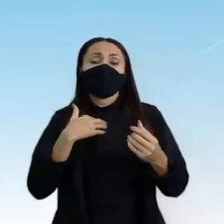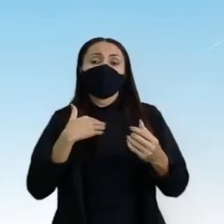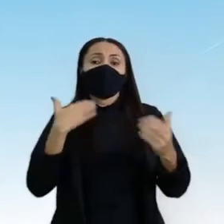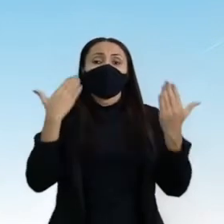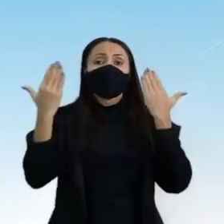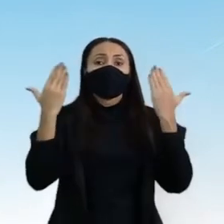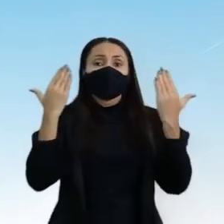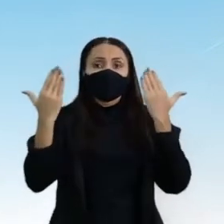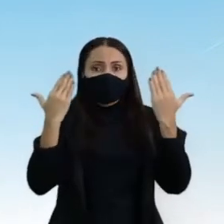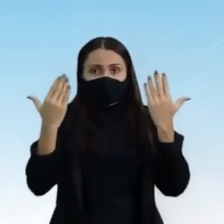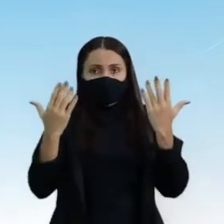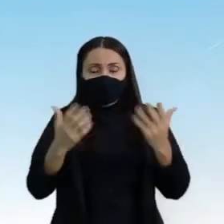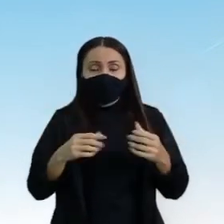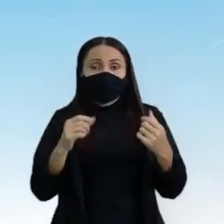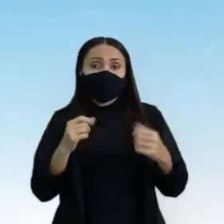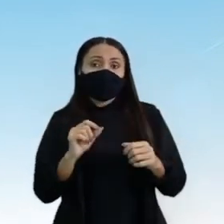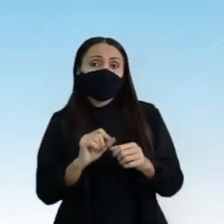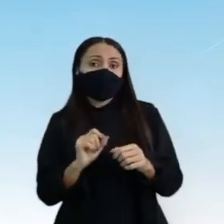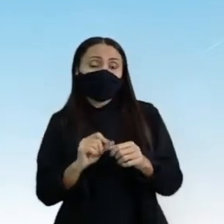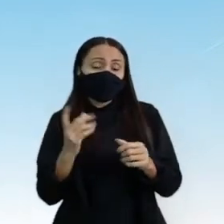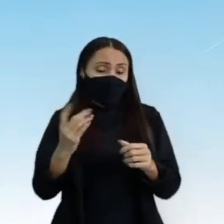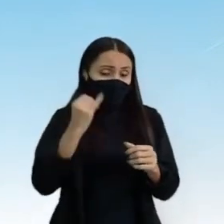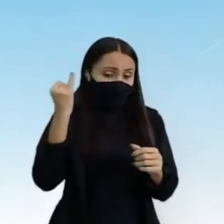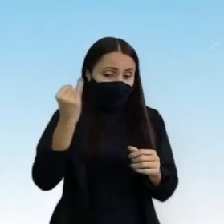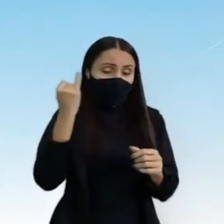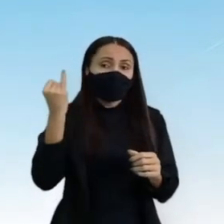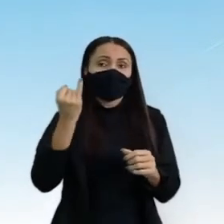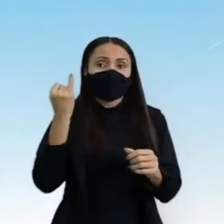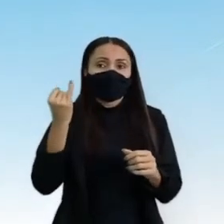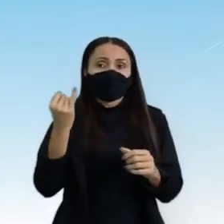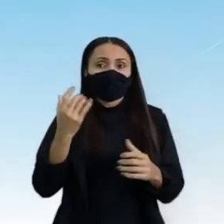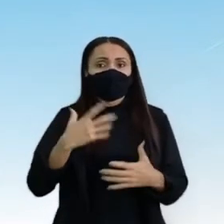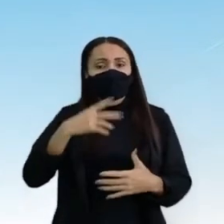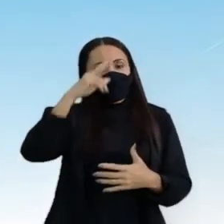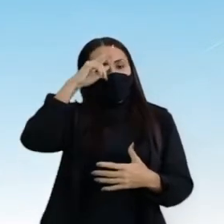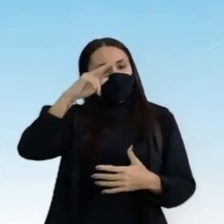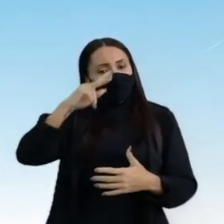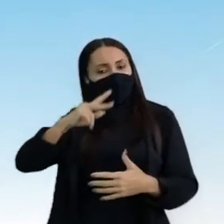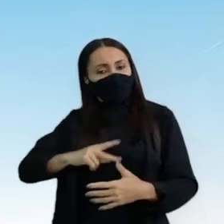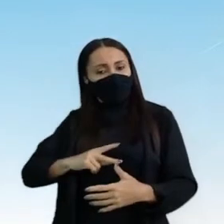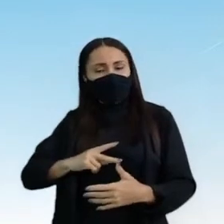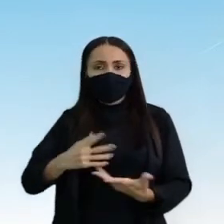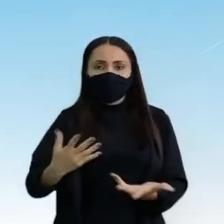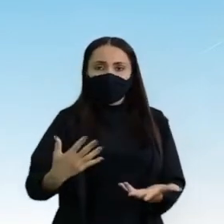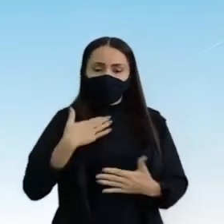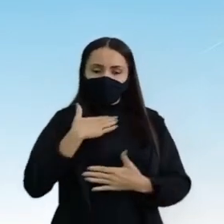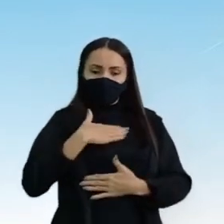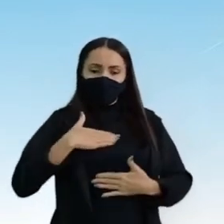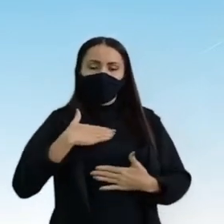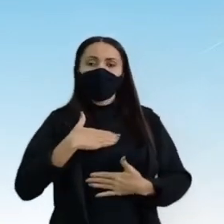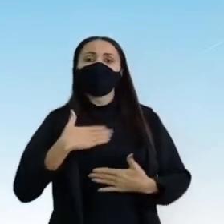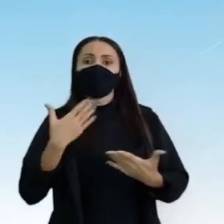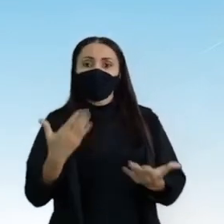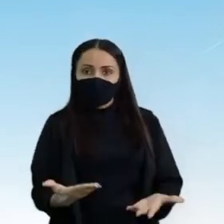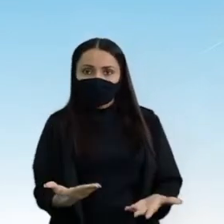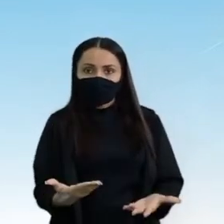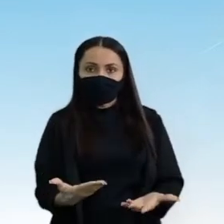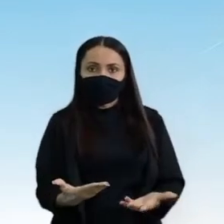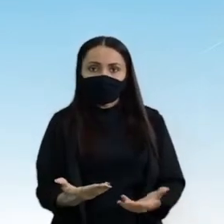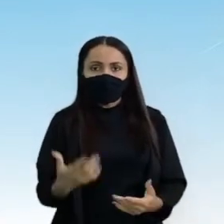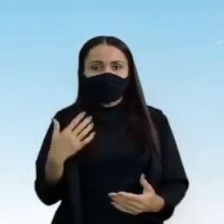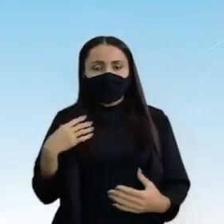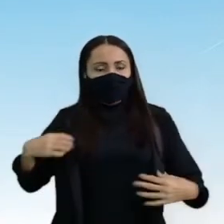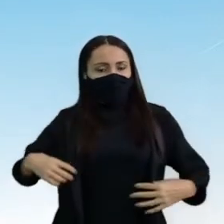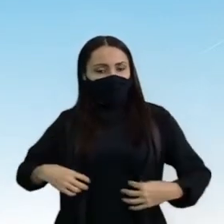Então eu tenho que fazer aquilo que é importante, a minha satisfação pessoal primeiro. Se eu estou gostando daquela